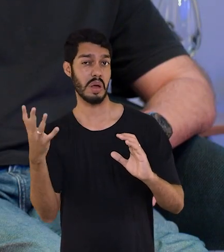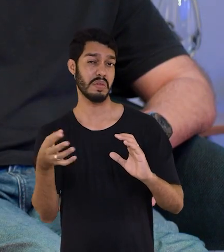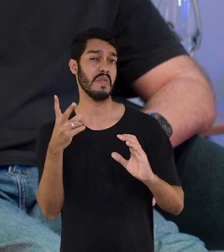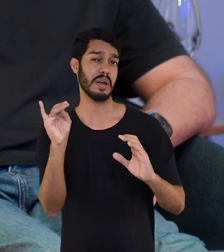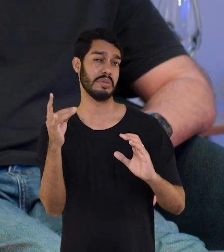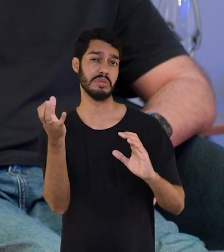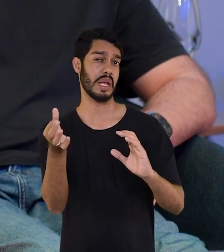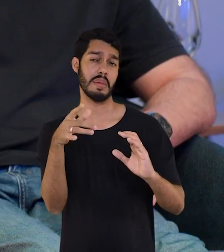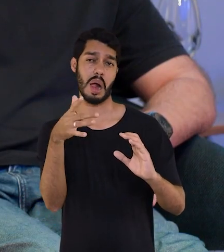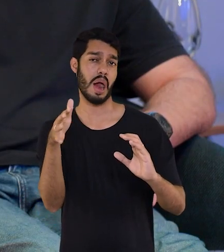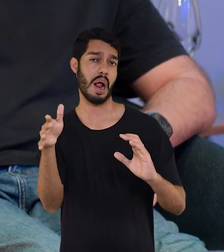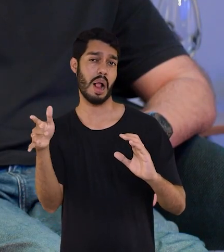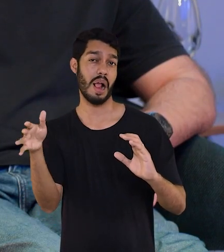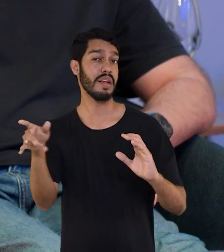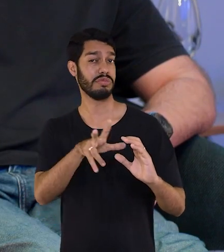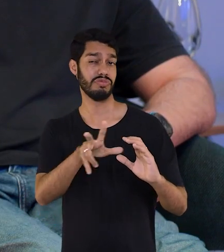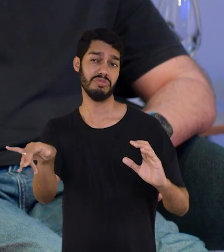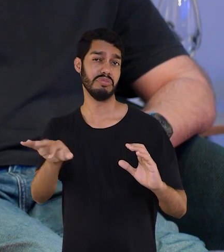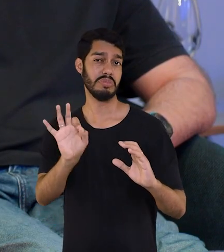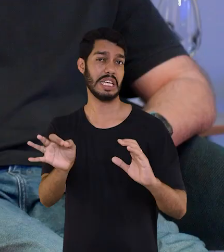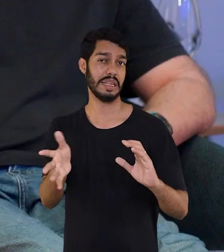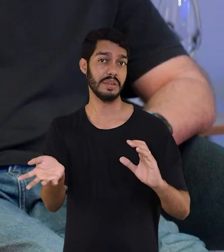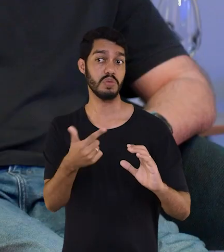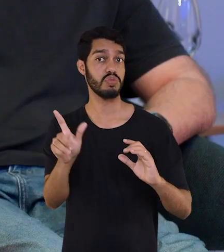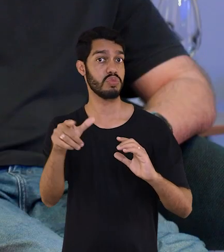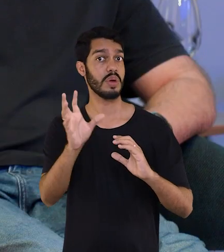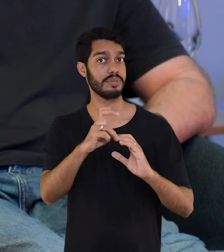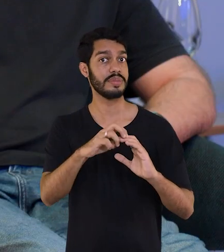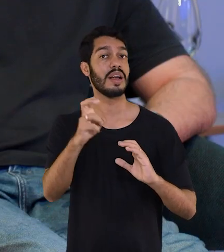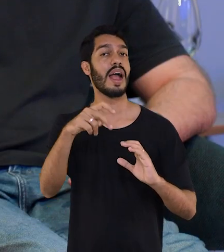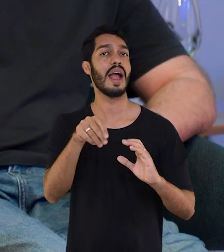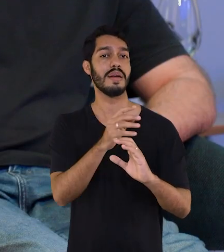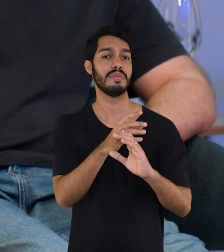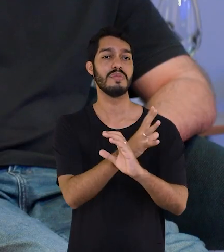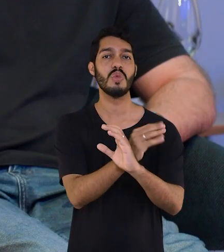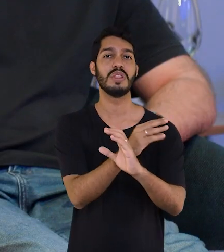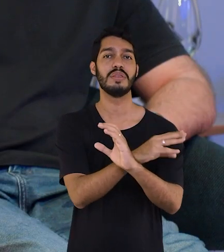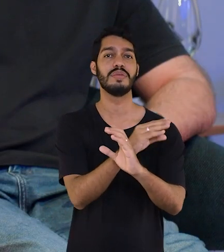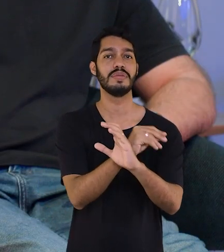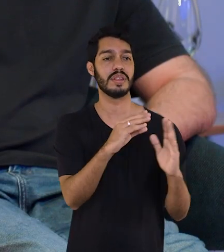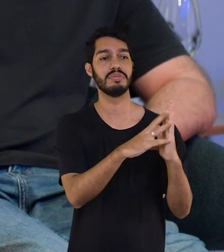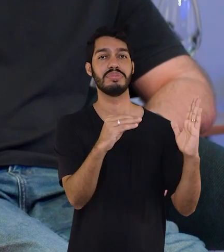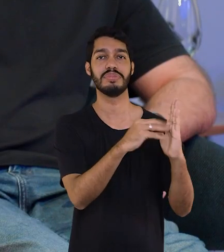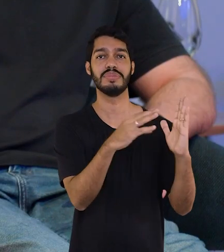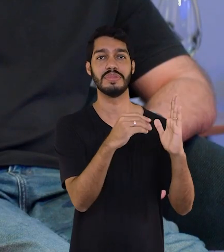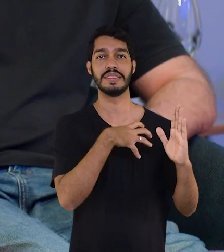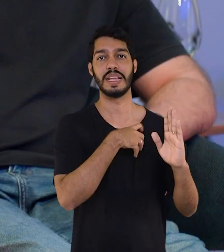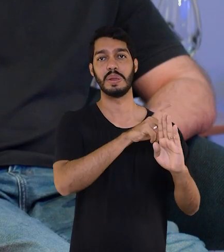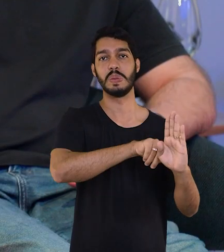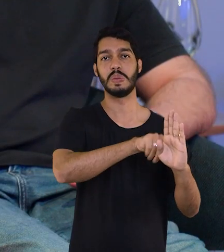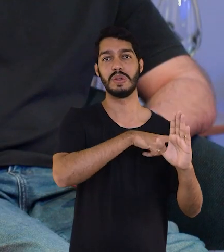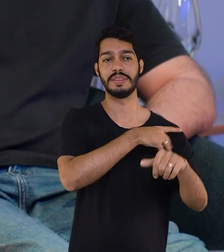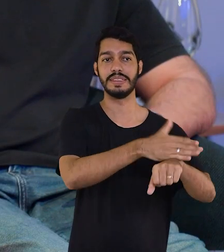vir o 6, o 7, o 10, o 2.0, o 1000, 1 milhão, outras inteligências artificiais, elas são utilizadas de modelos que têm lá os